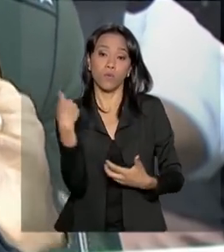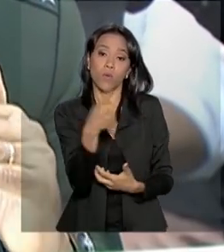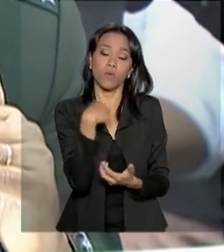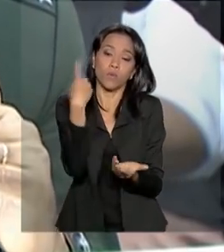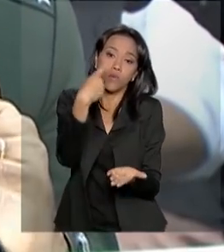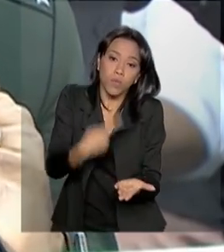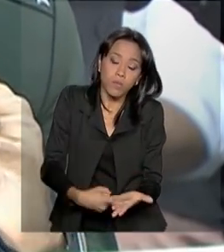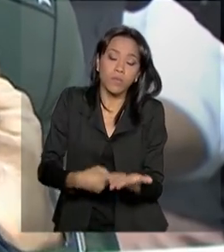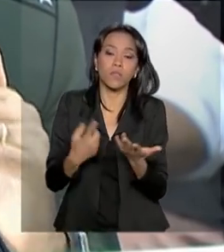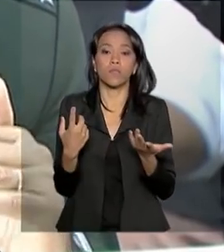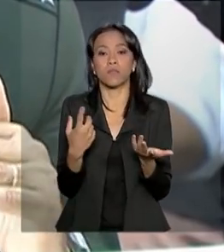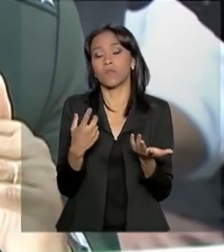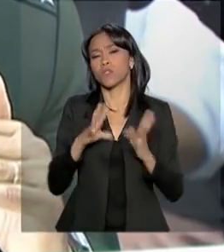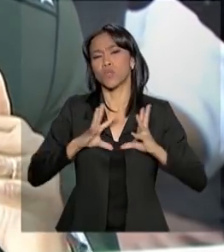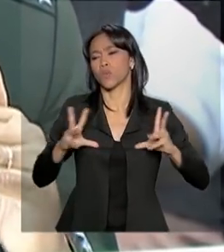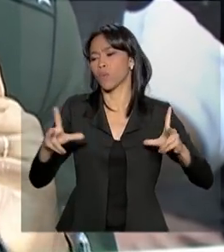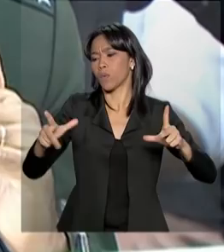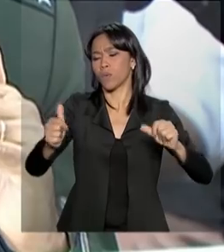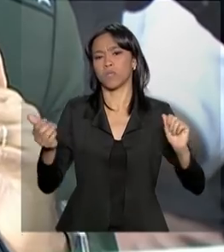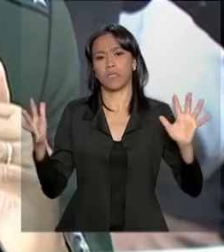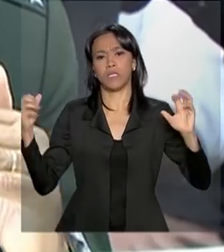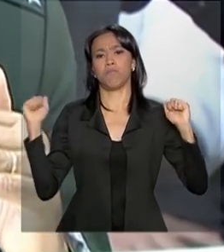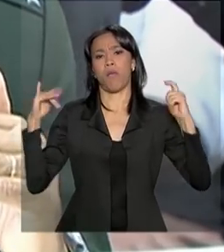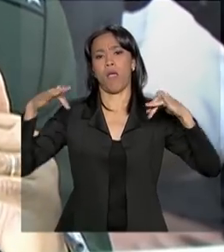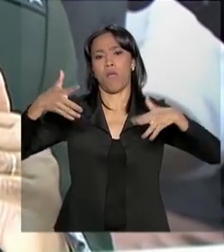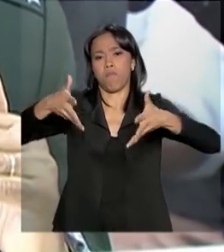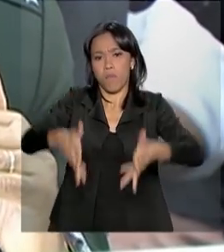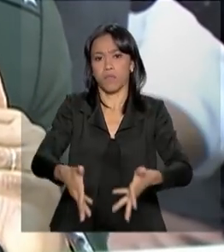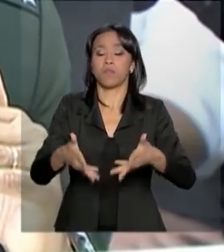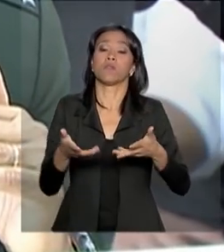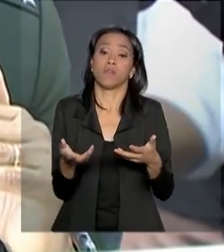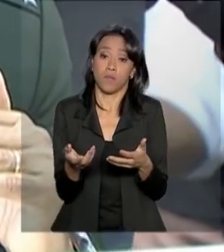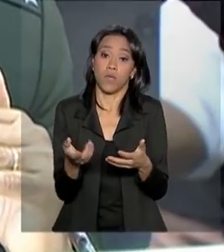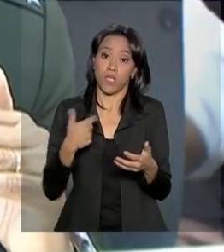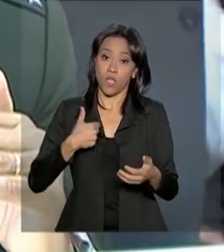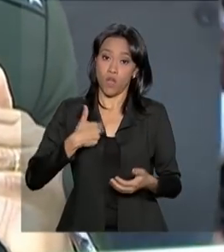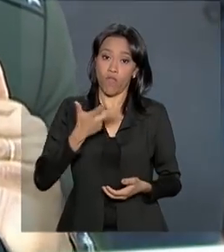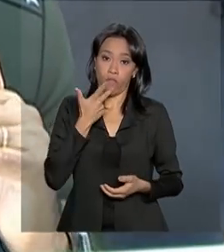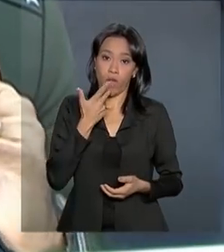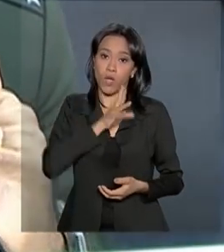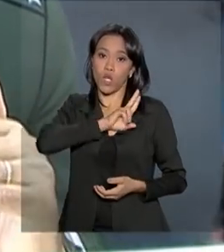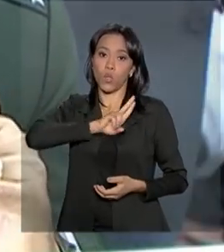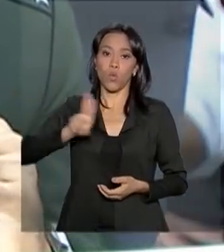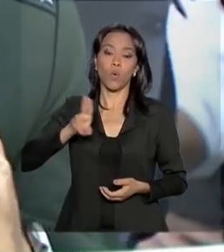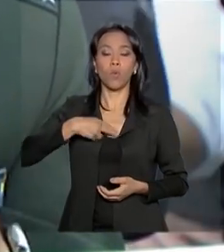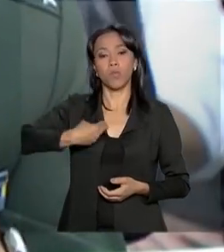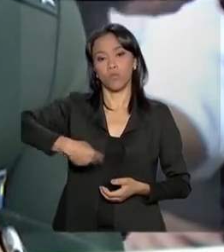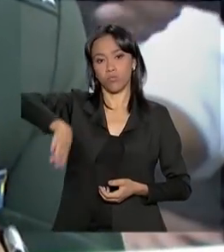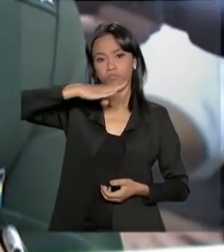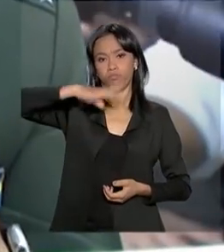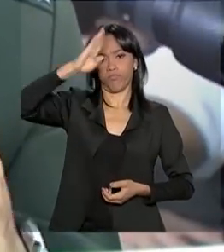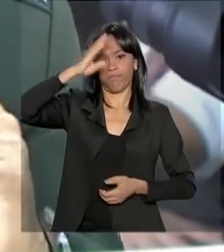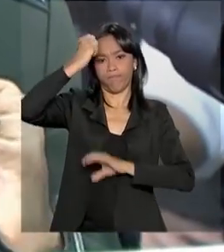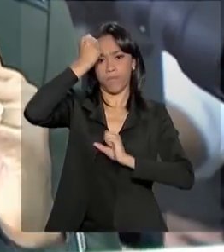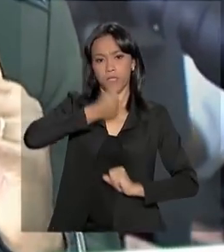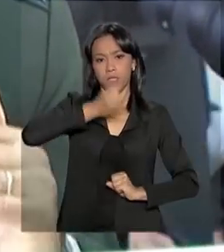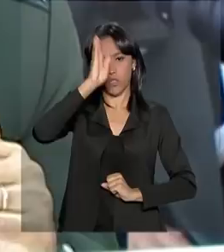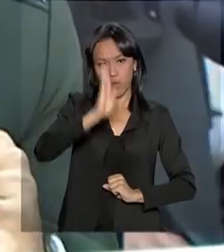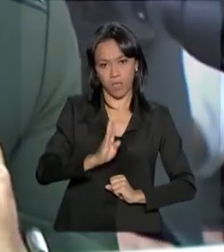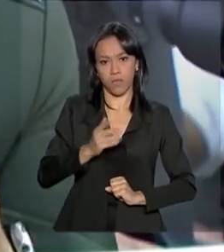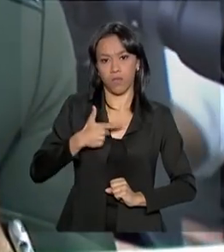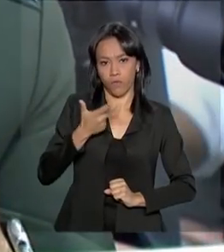compromisso de todos que estão envolvidos, e particularmente, falo aqui em nome do Exército Brasileiro, de manter essa trafegabilidade